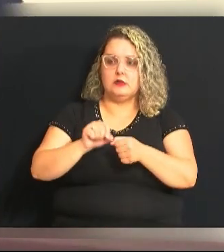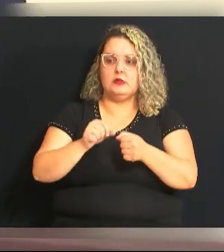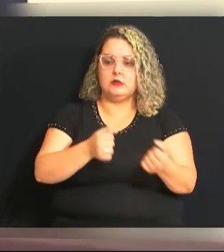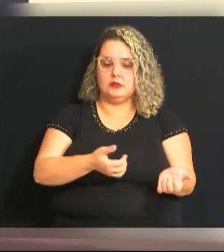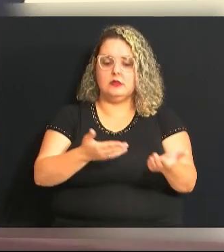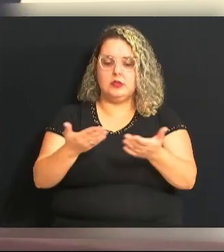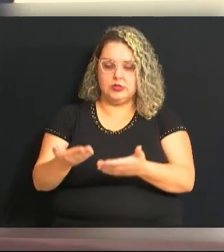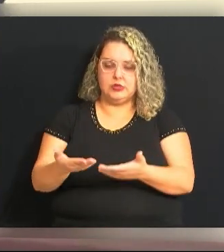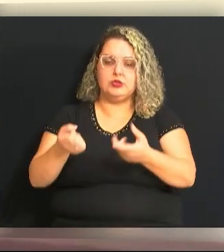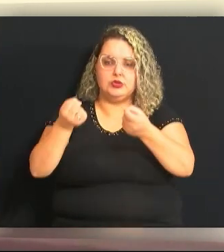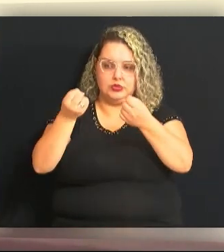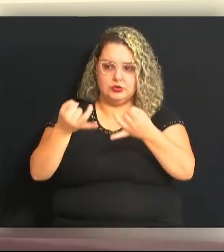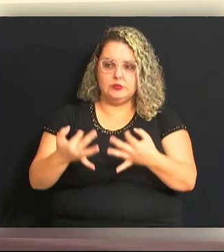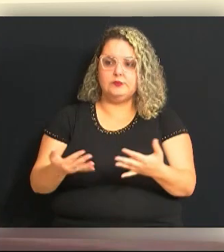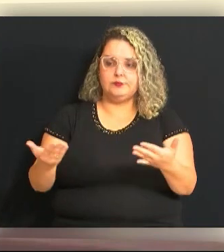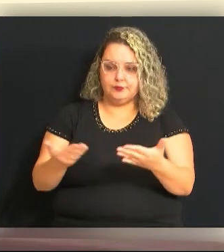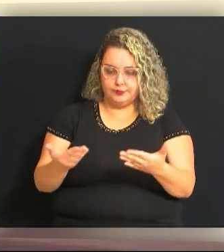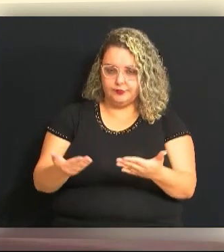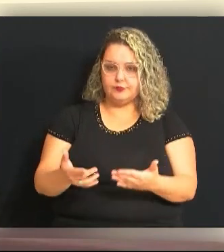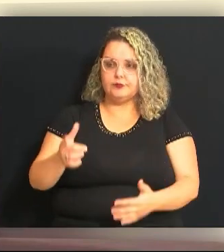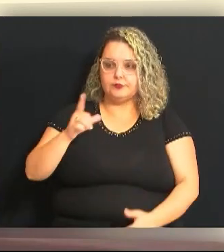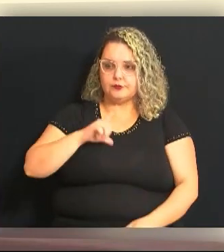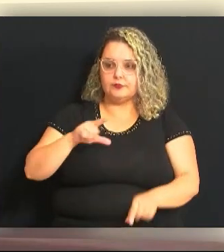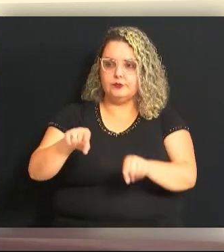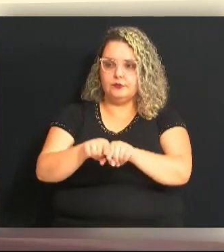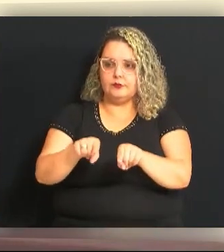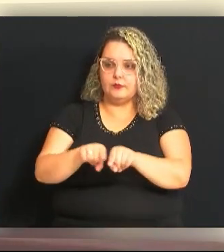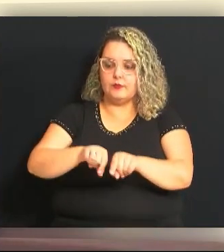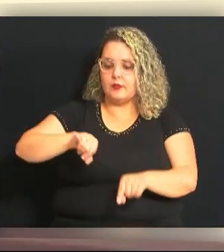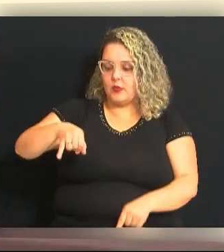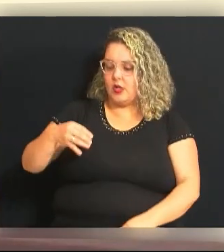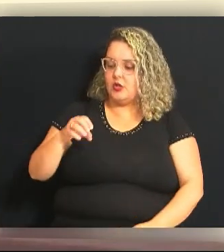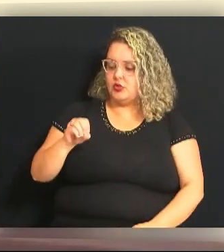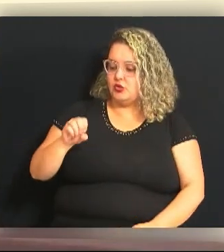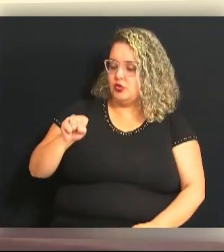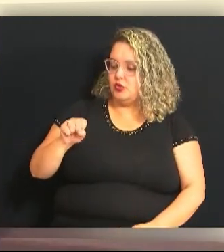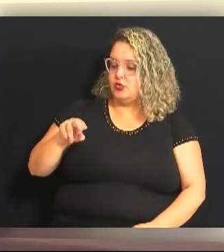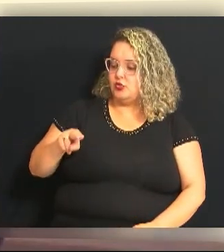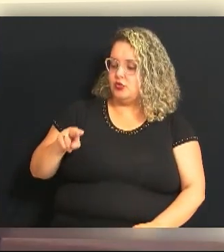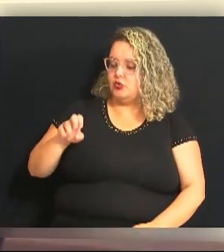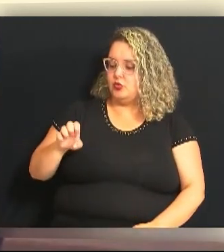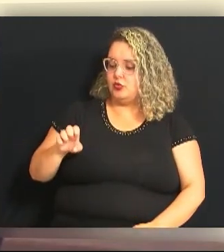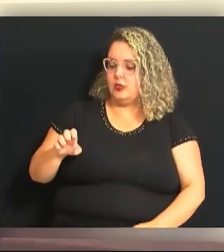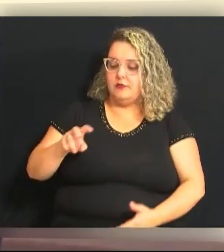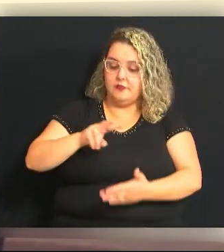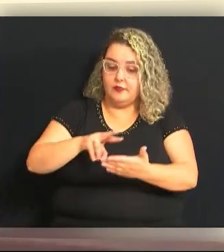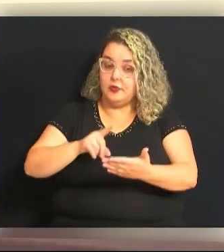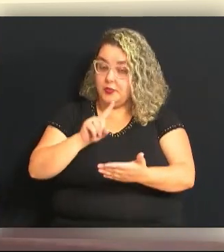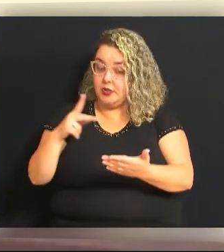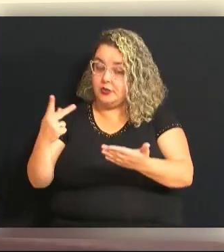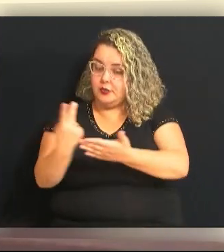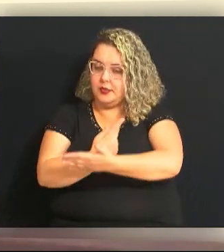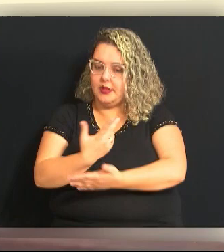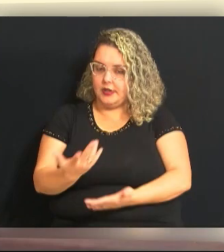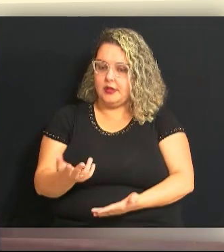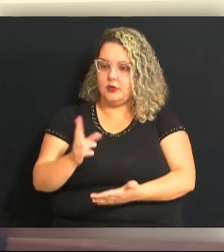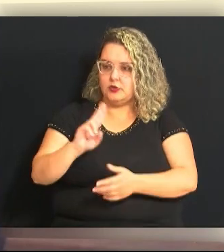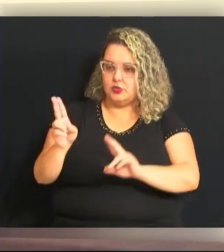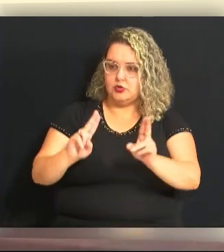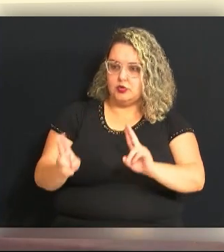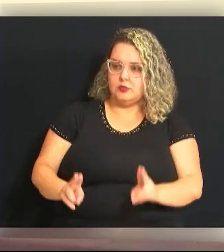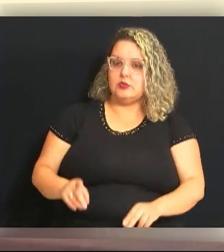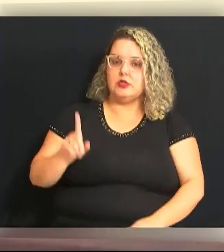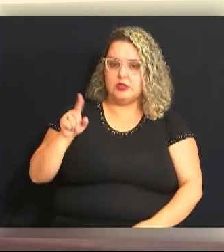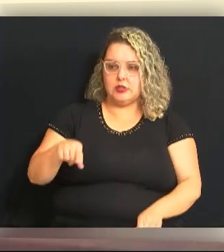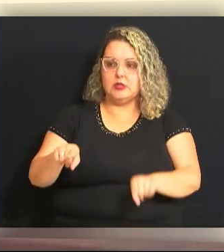fazer a explanação de hoje. Temos também o Josué, vou ler aqui para não errar os nomes, o Josué Mastrodi,